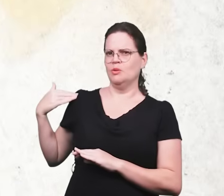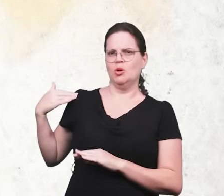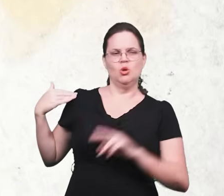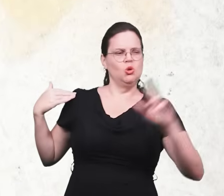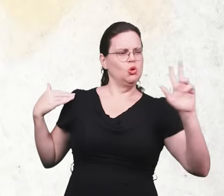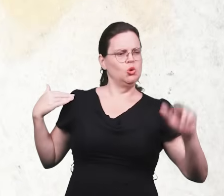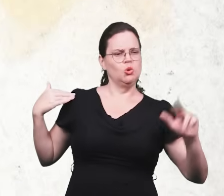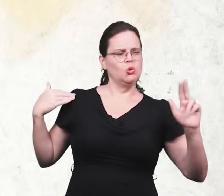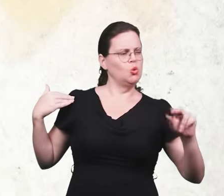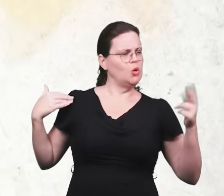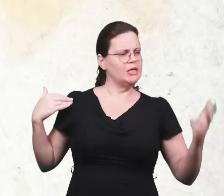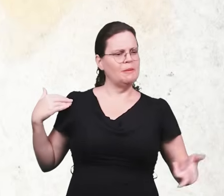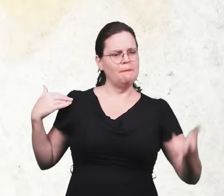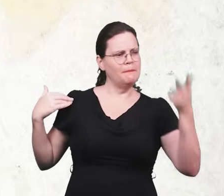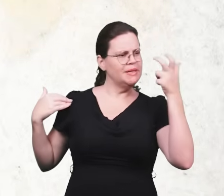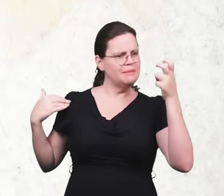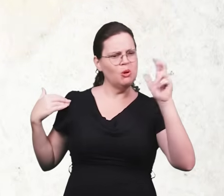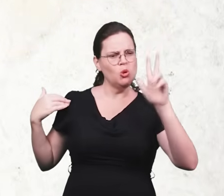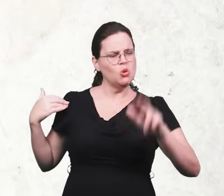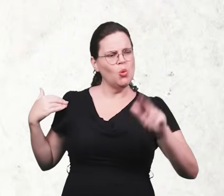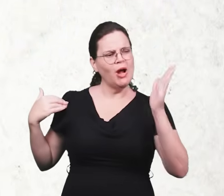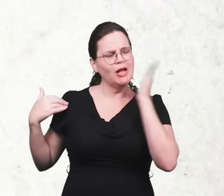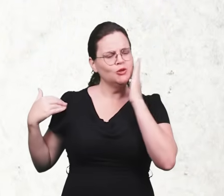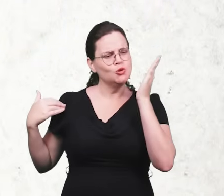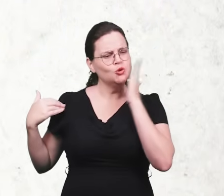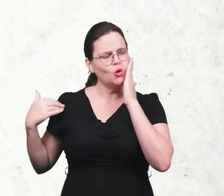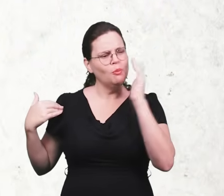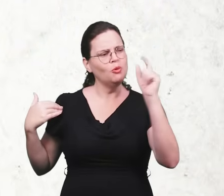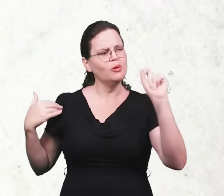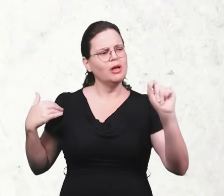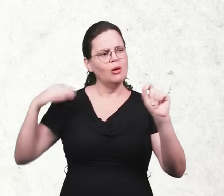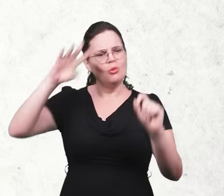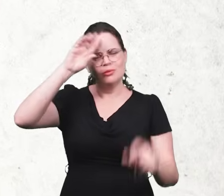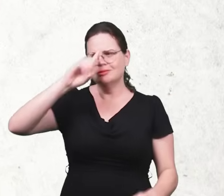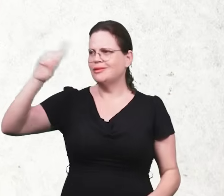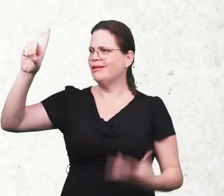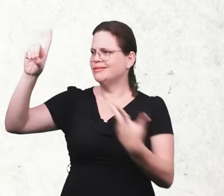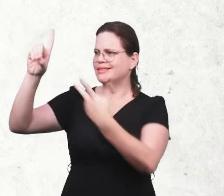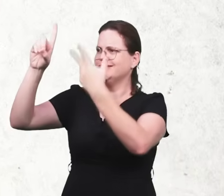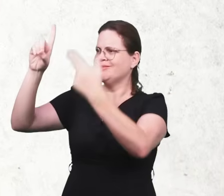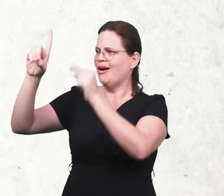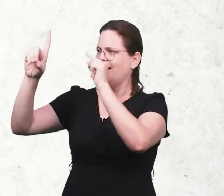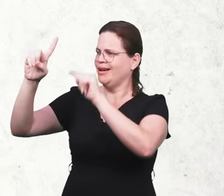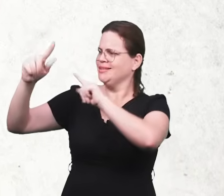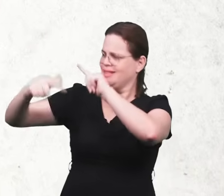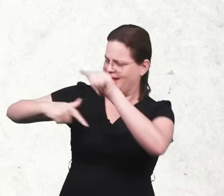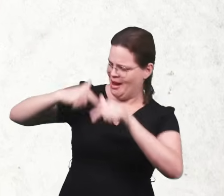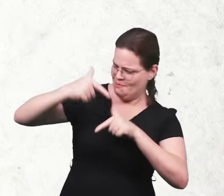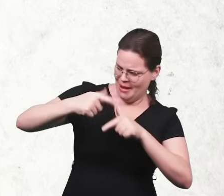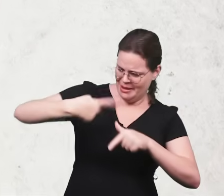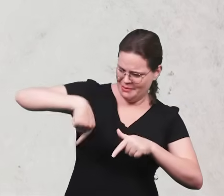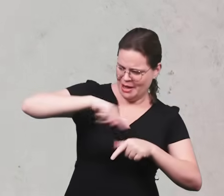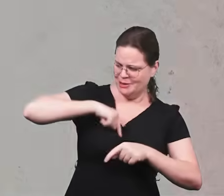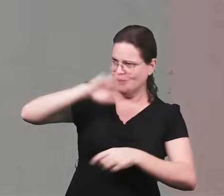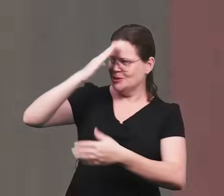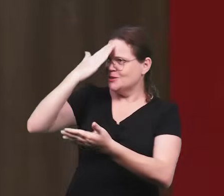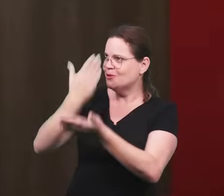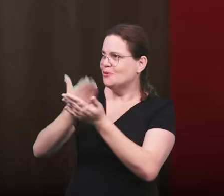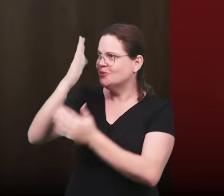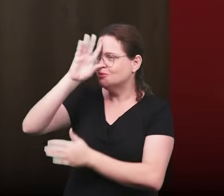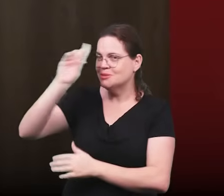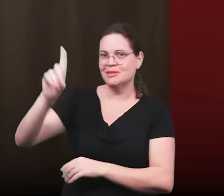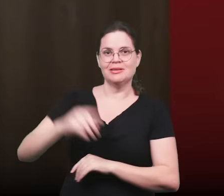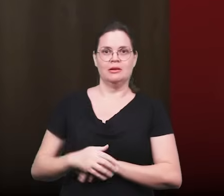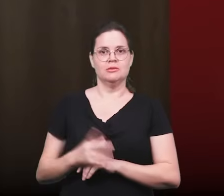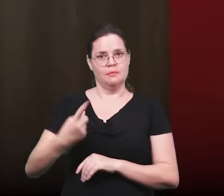nem com os ouvidos se percebeu, e nem com os olhos se viu um Deus além de ti, que trabalha para aquele que nele espera. Nós